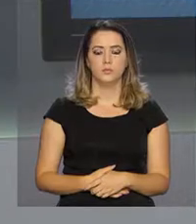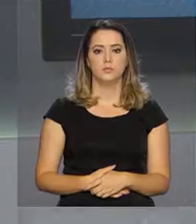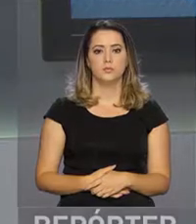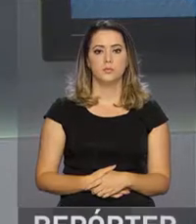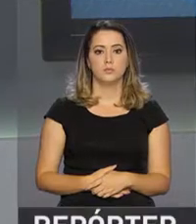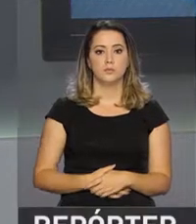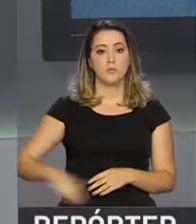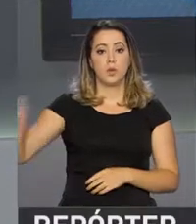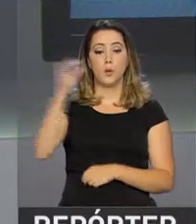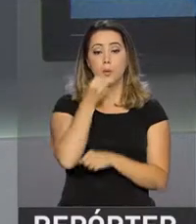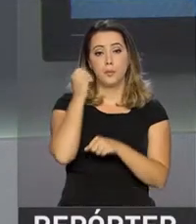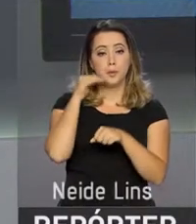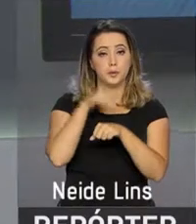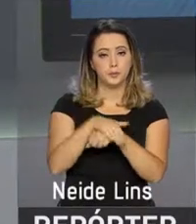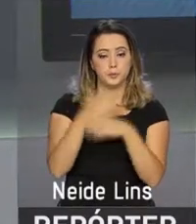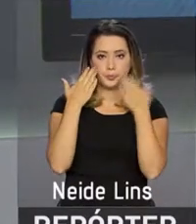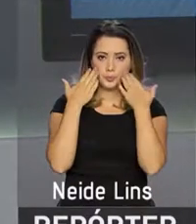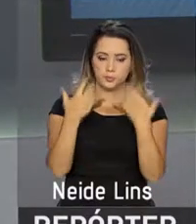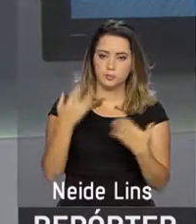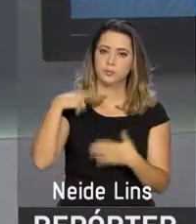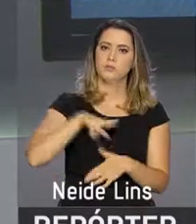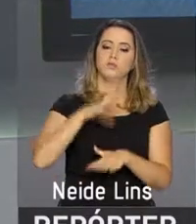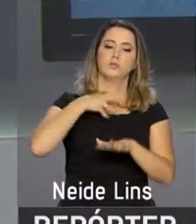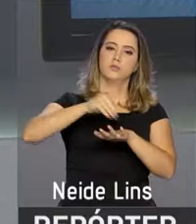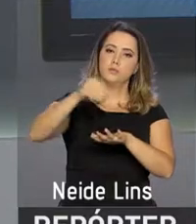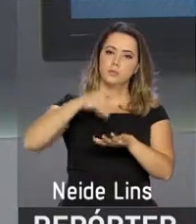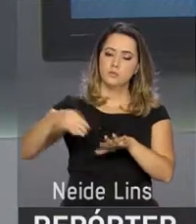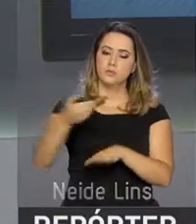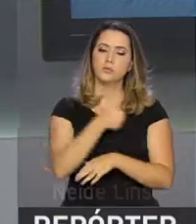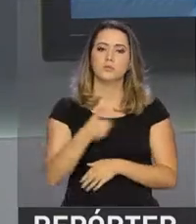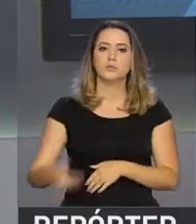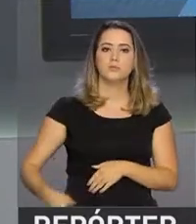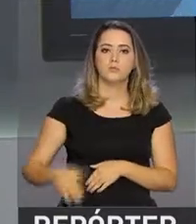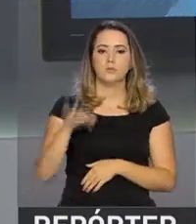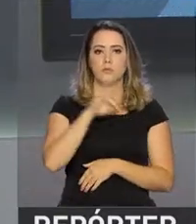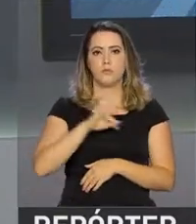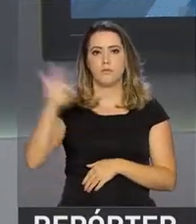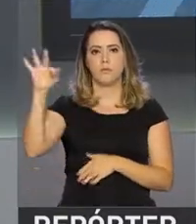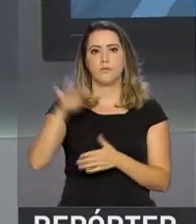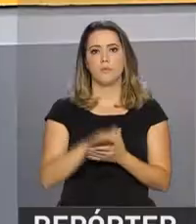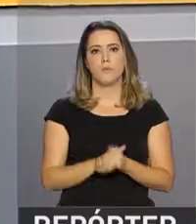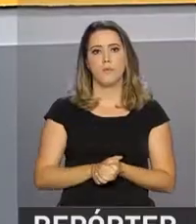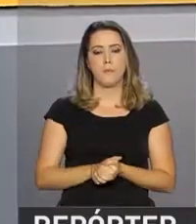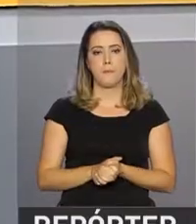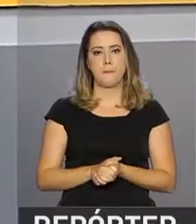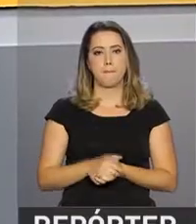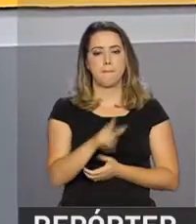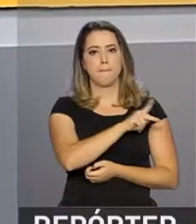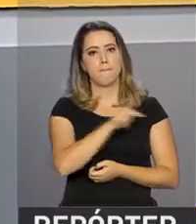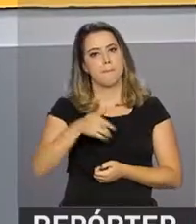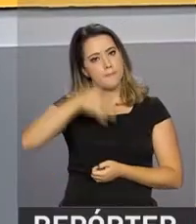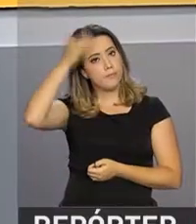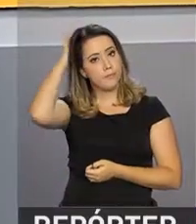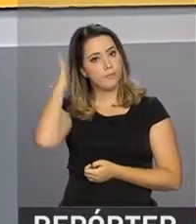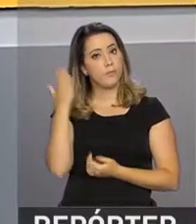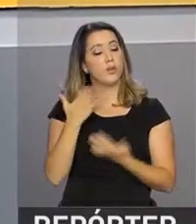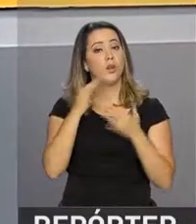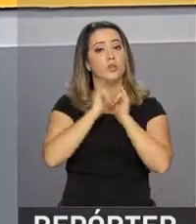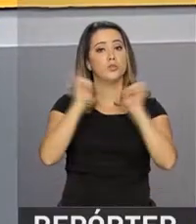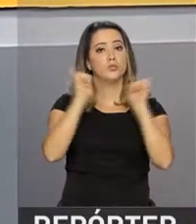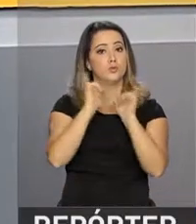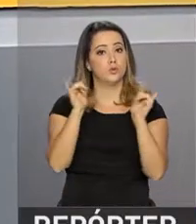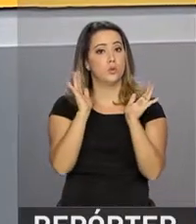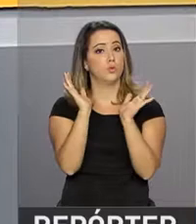olá boa noite no ar o repórter nbr com as notícias do governo federal o presidente michel temer divulgou